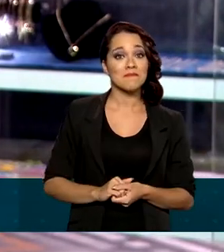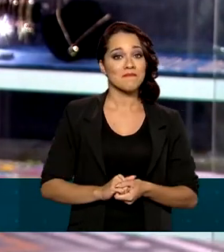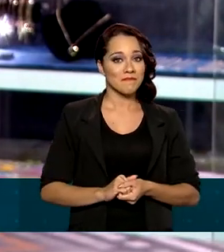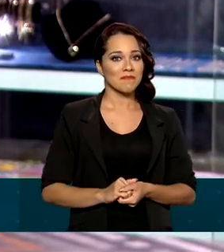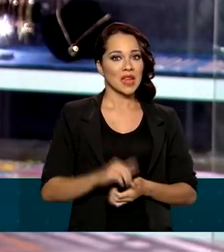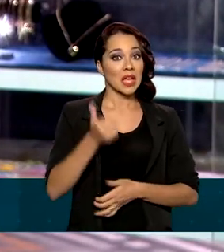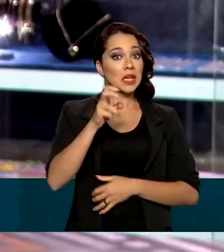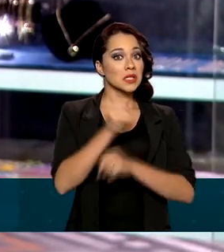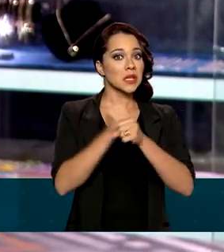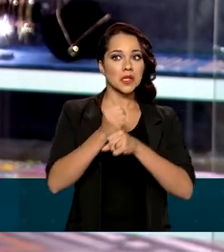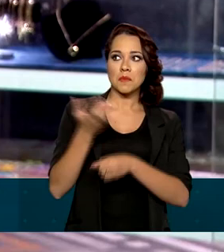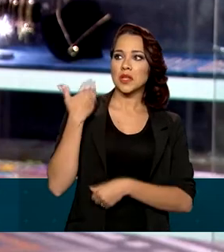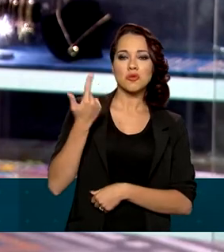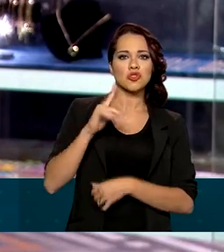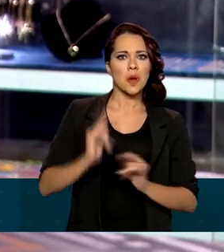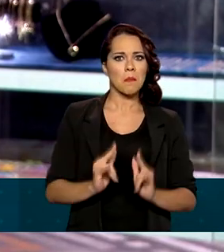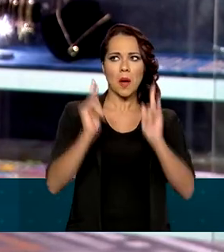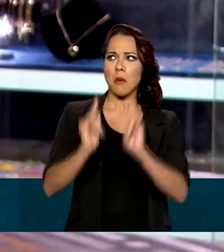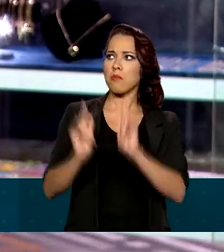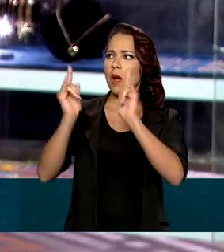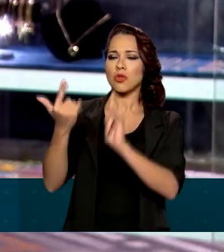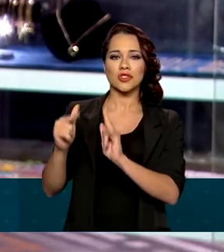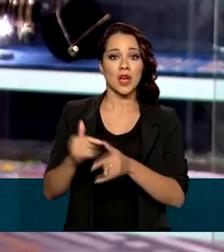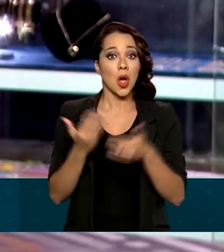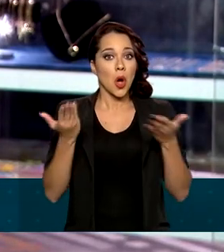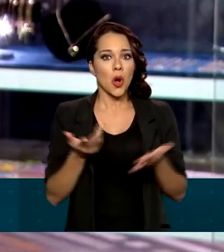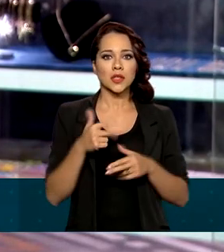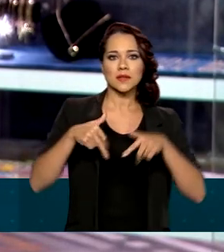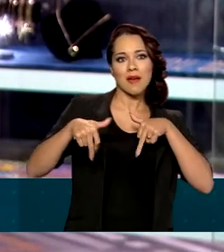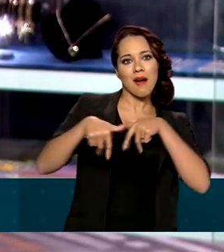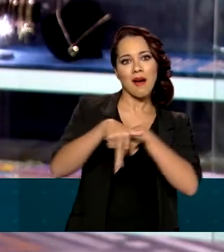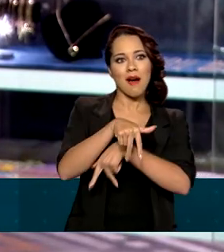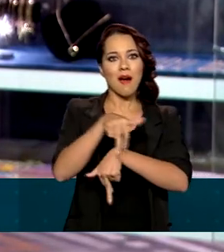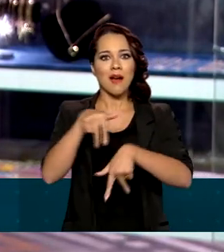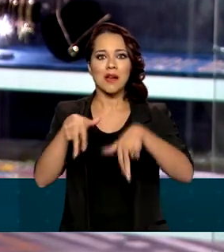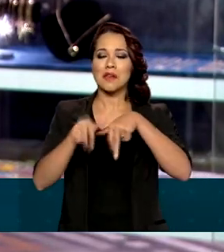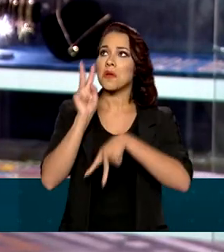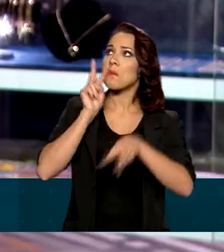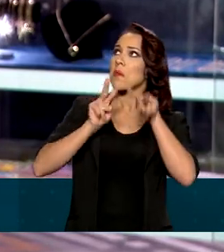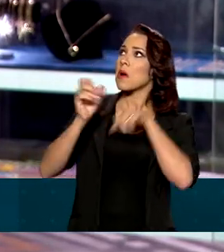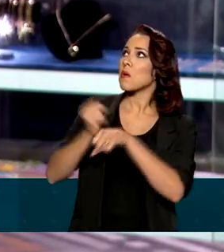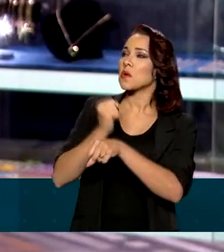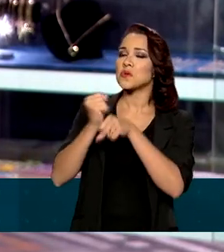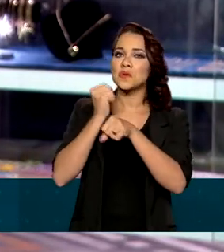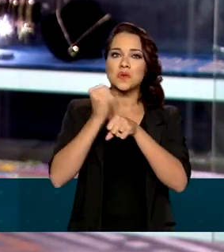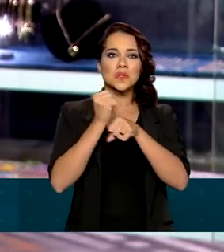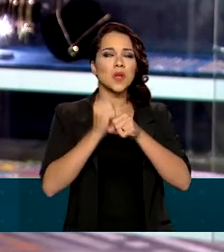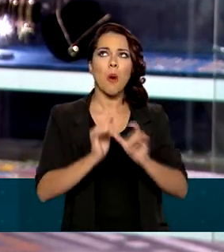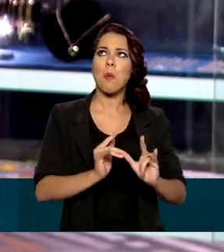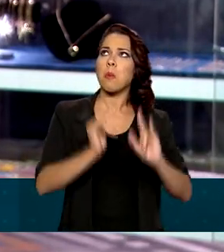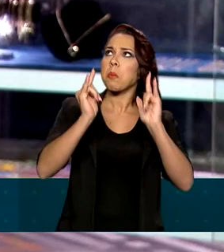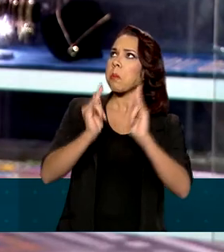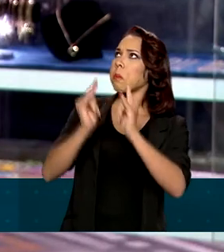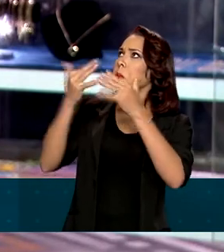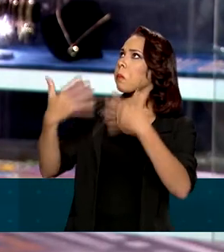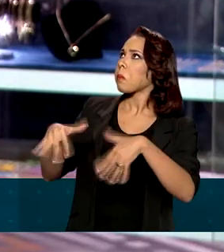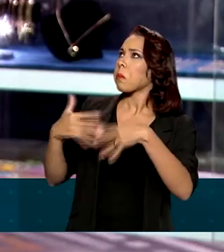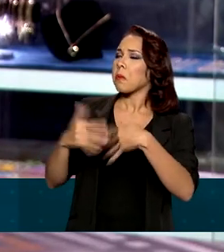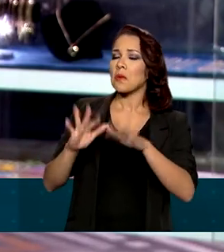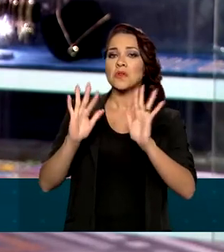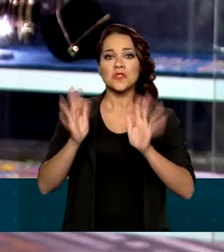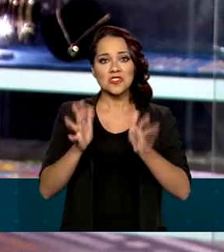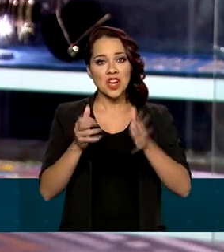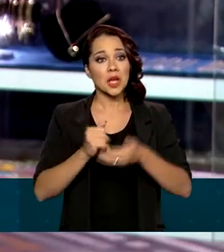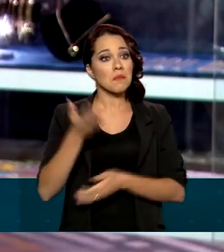15 anos atrás não tinha prédios aqui. E hoje você anda pela cidade, tem muita construção, tem muitos prédios já grandes